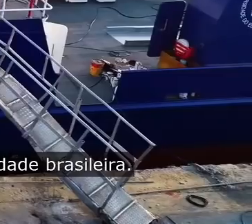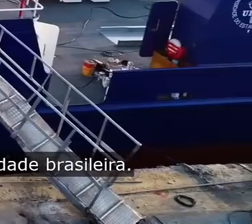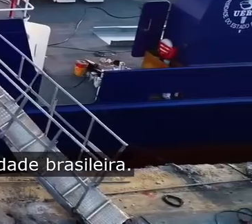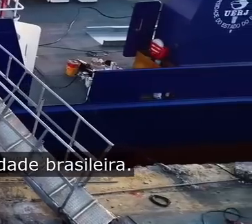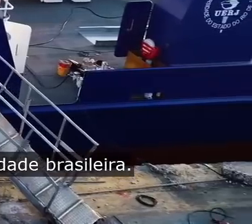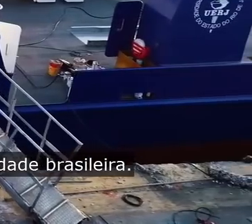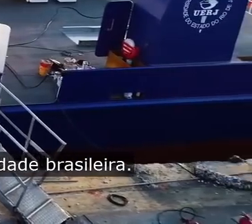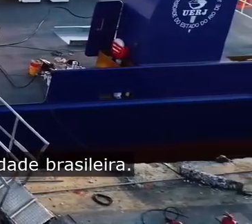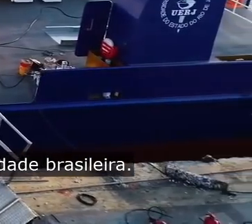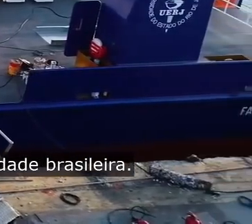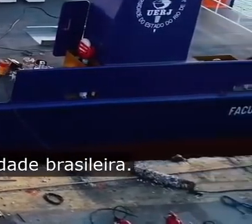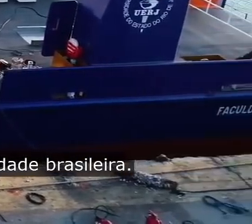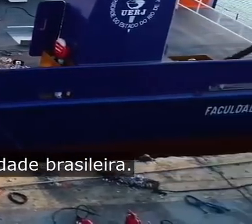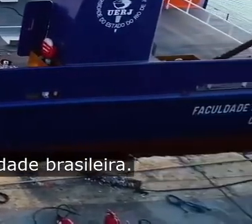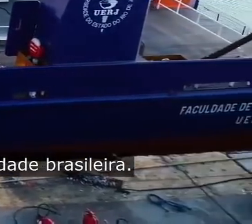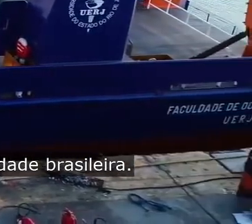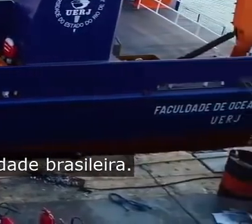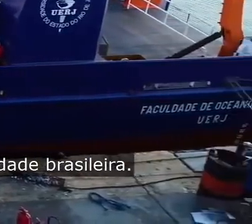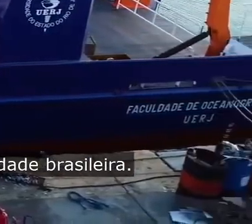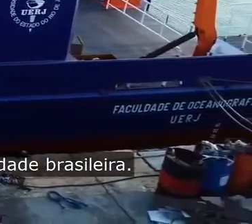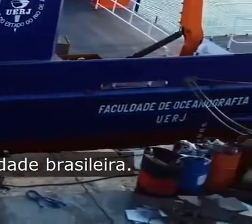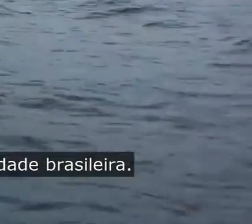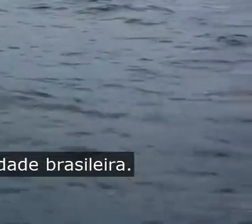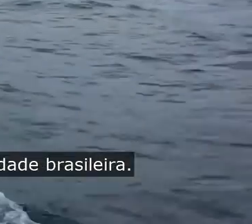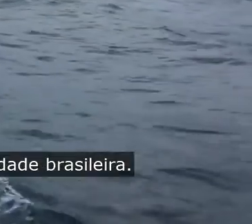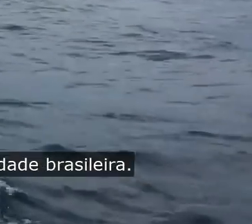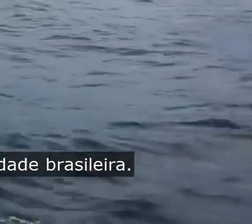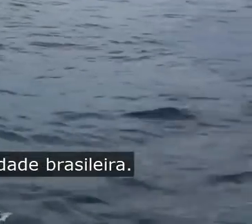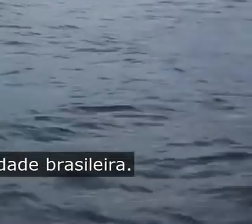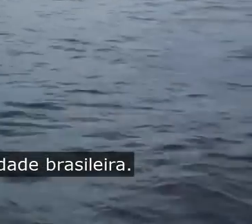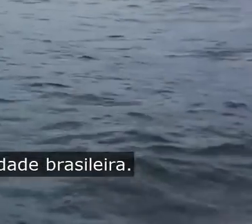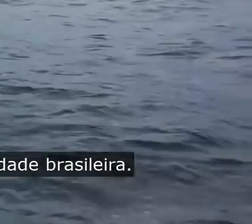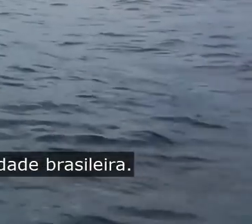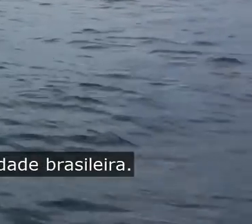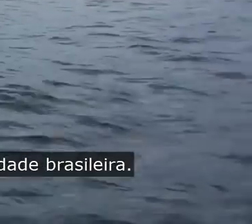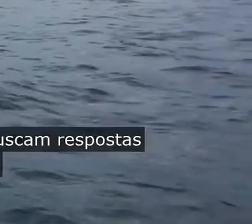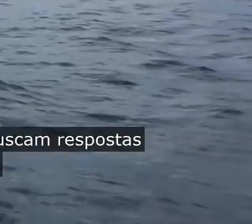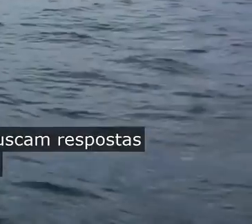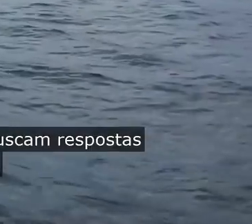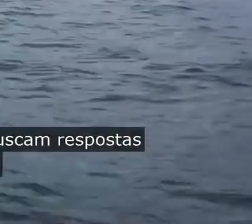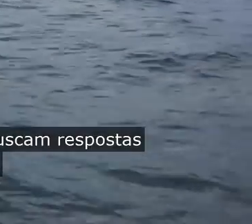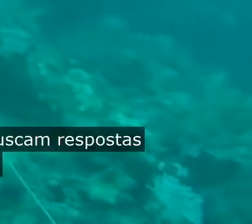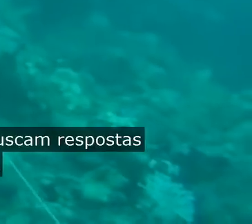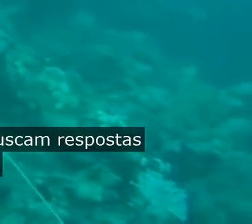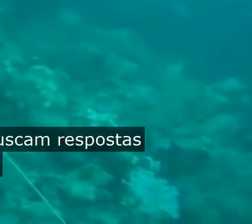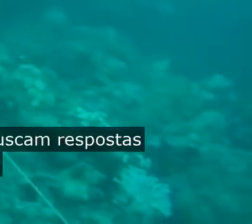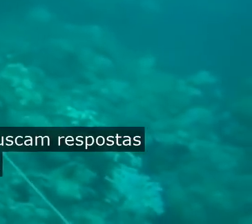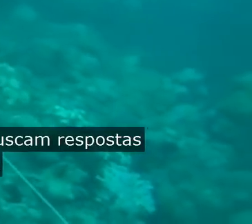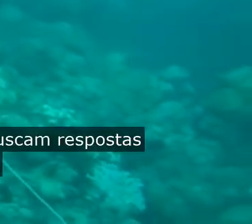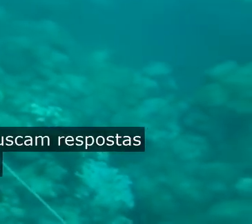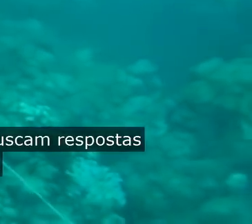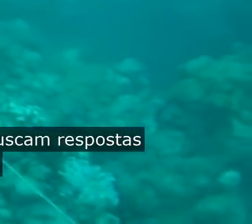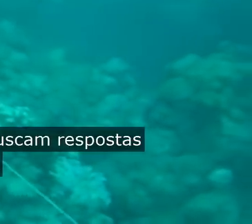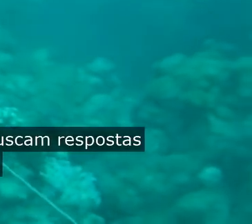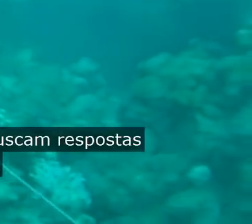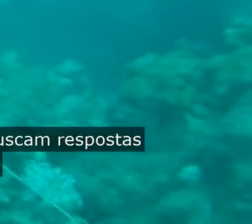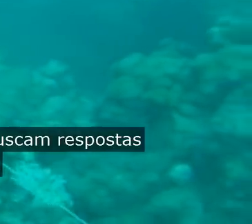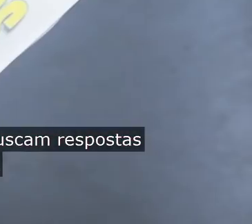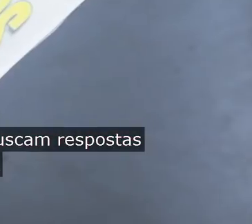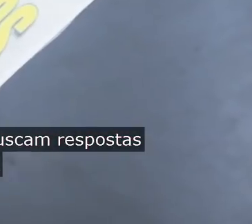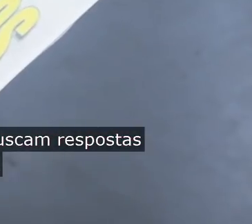Seus estudos e pesquisas impulsionam avanços da sociedade brasileira. Contribuem para políticas